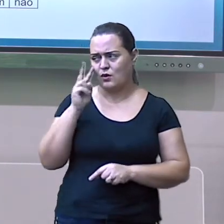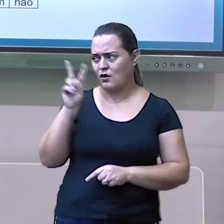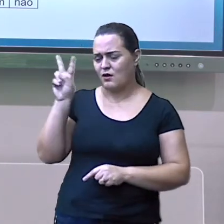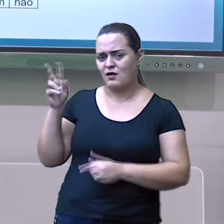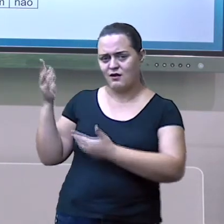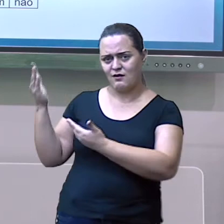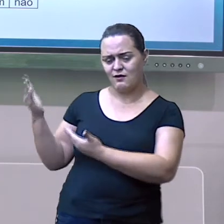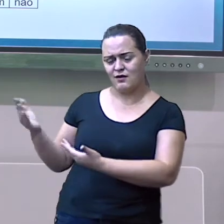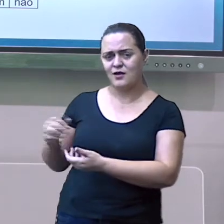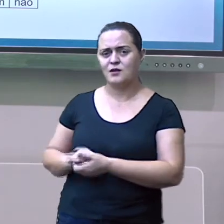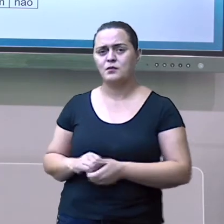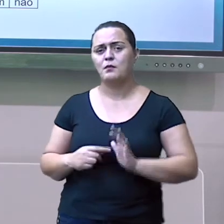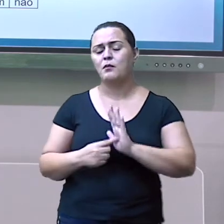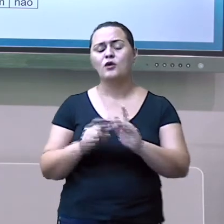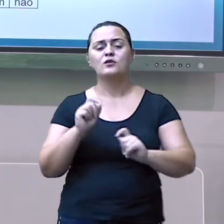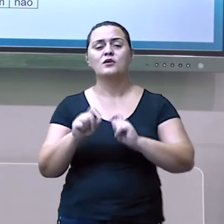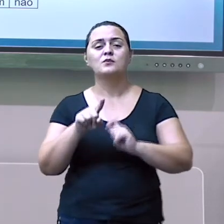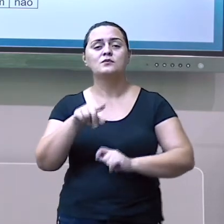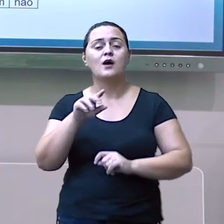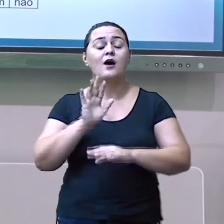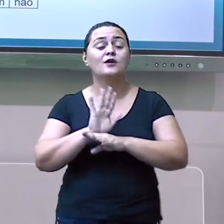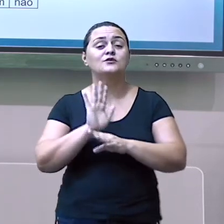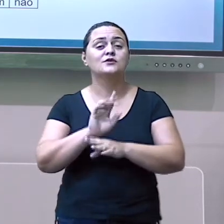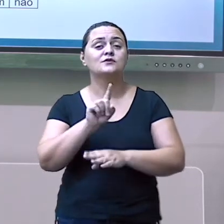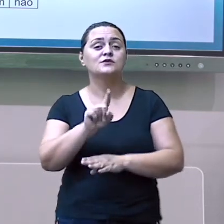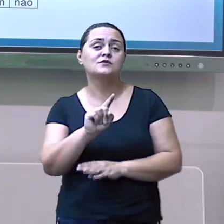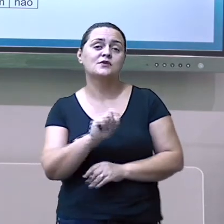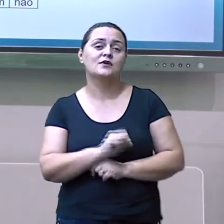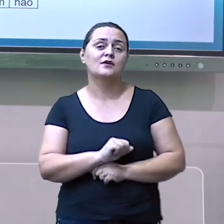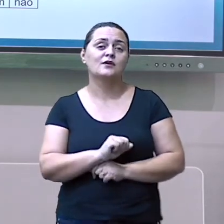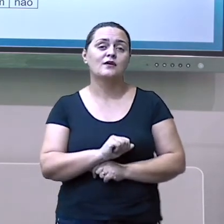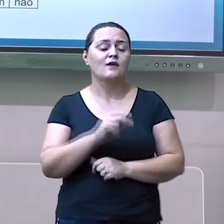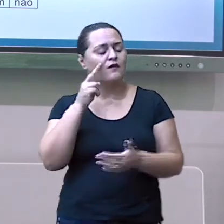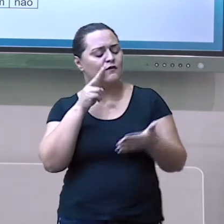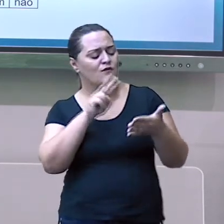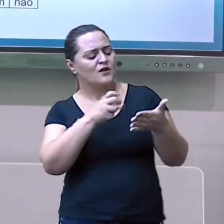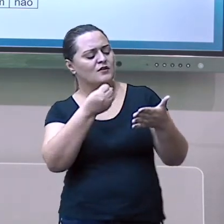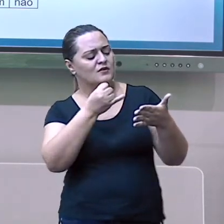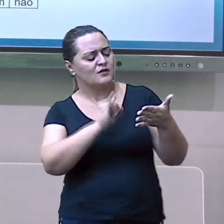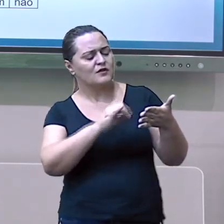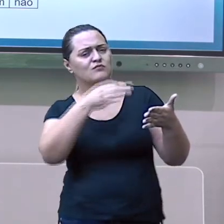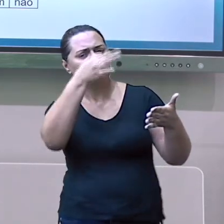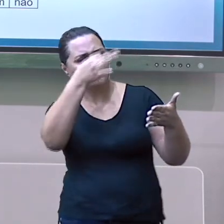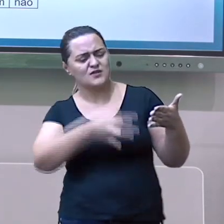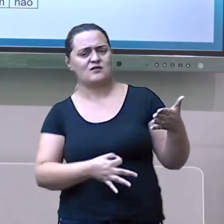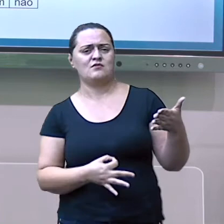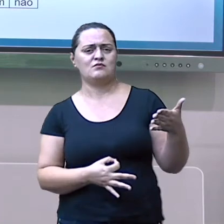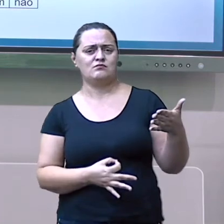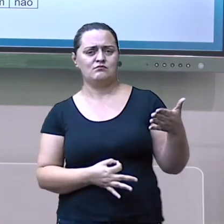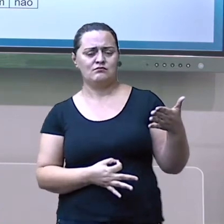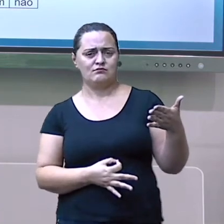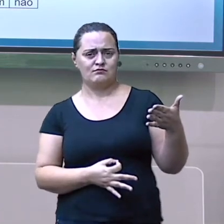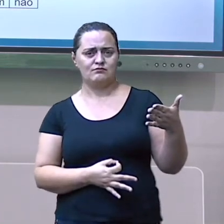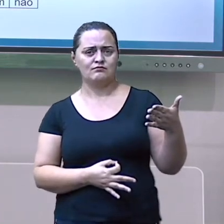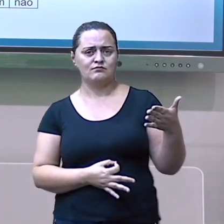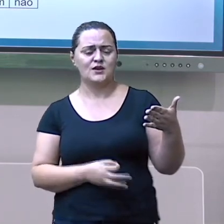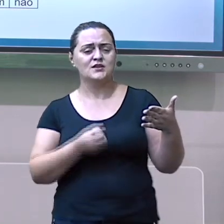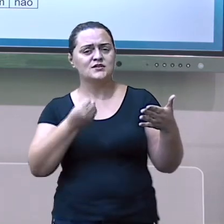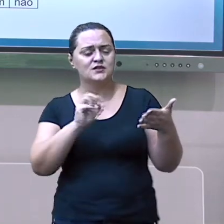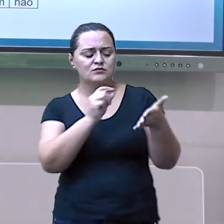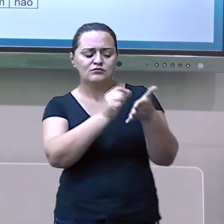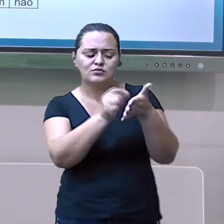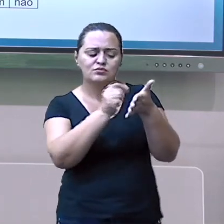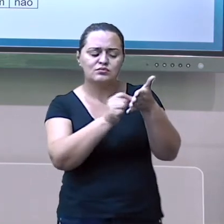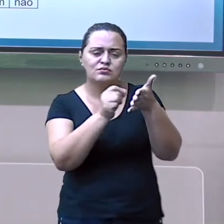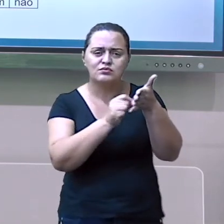Se você mesmo pode fazer essa avaliação, né? Nós chamamos de autoavaliação. Você também